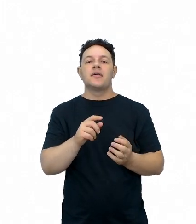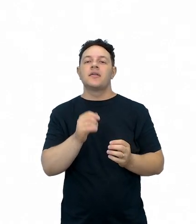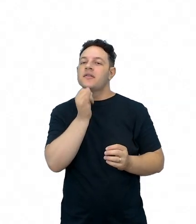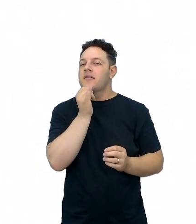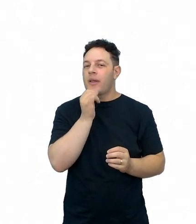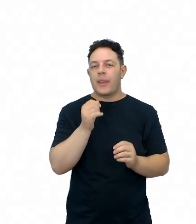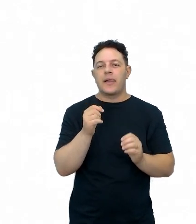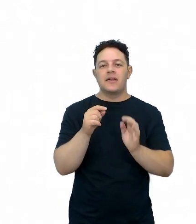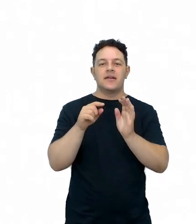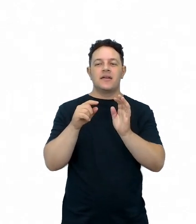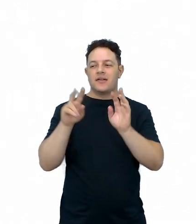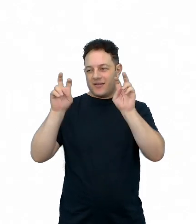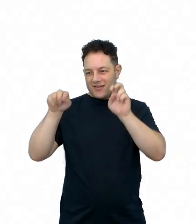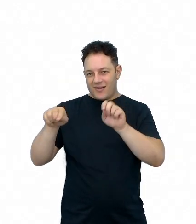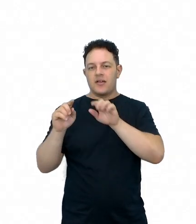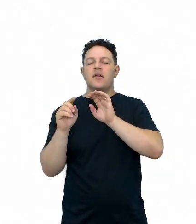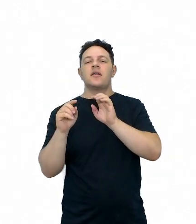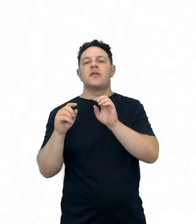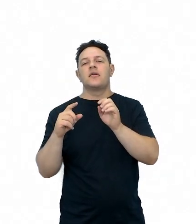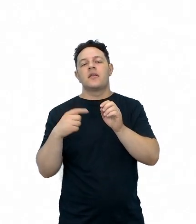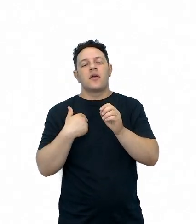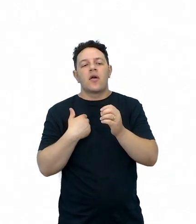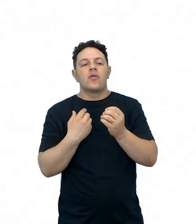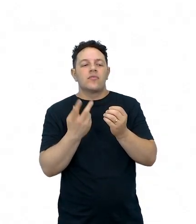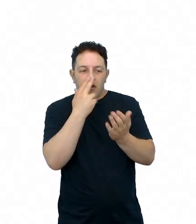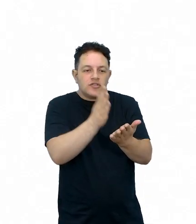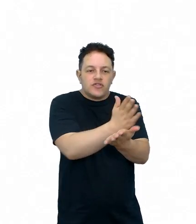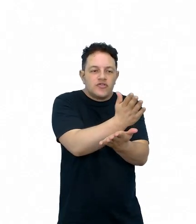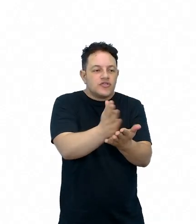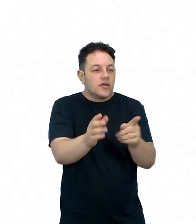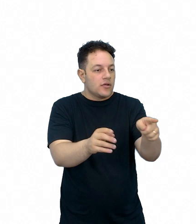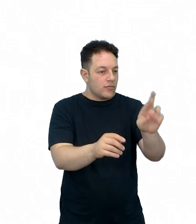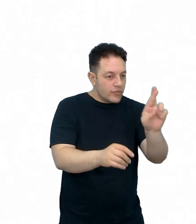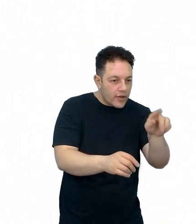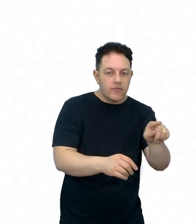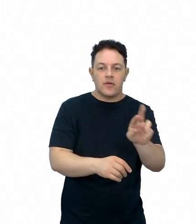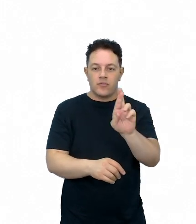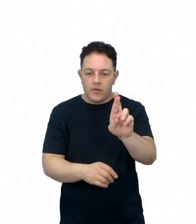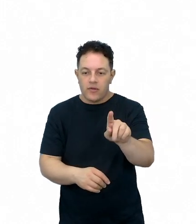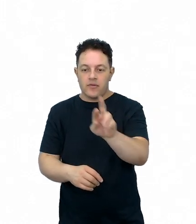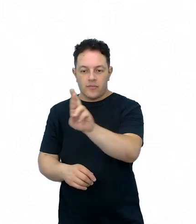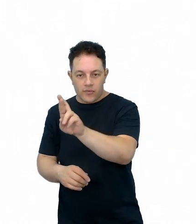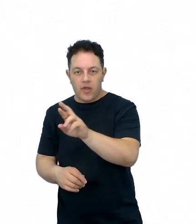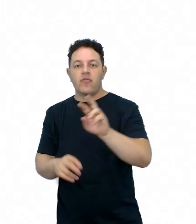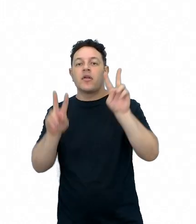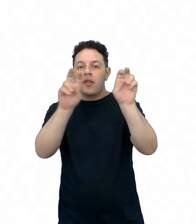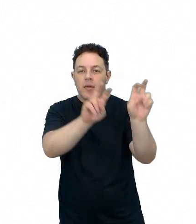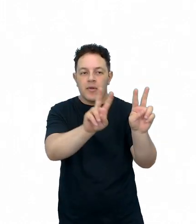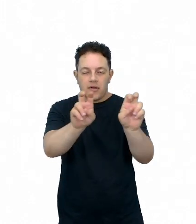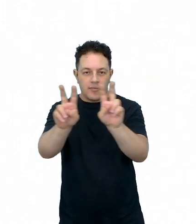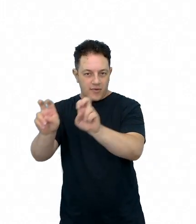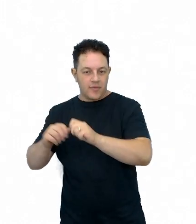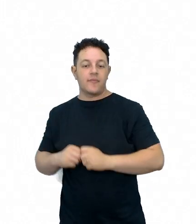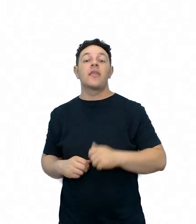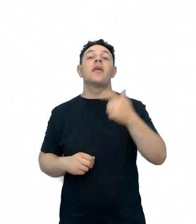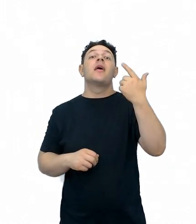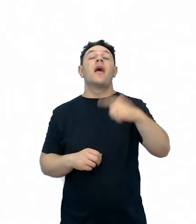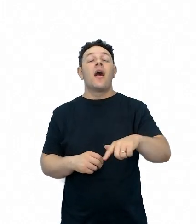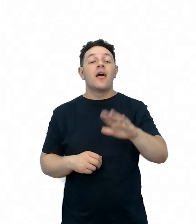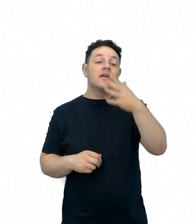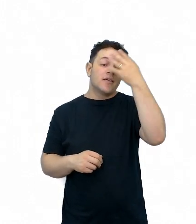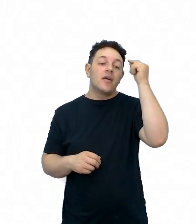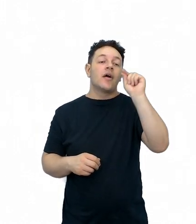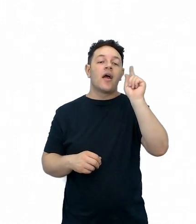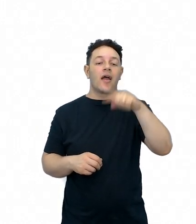das questões que estão envolvidas. O segundo momento é a coleta de informações, tá? Então, aqui